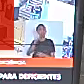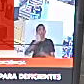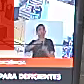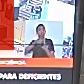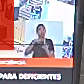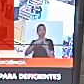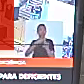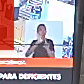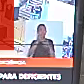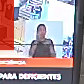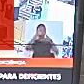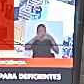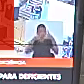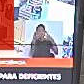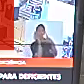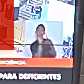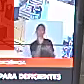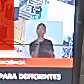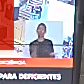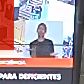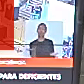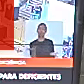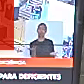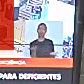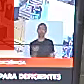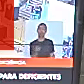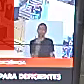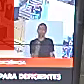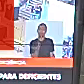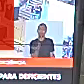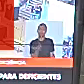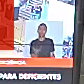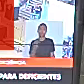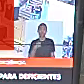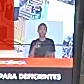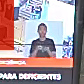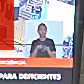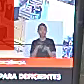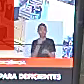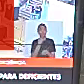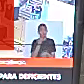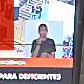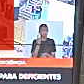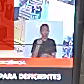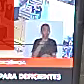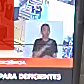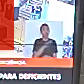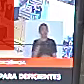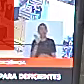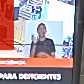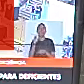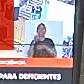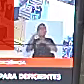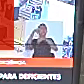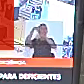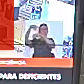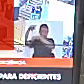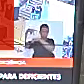custo. É aí que é humilhante. Recentemente eu fui fazer normalmente uma pesquisa em países que